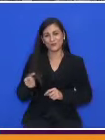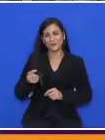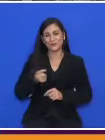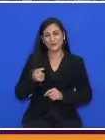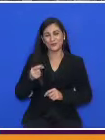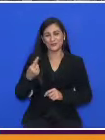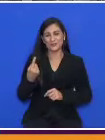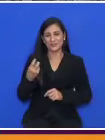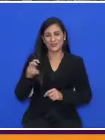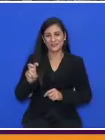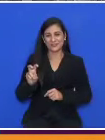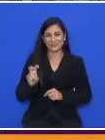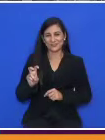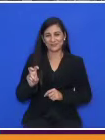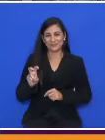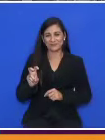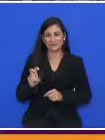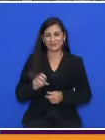Azul, 15.